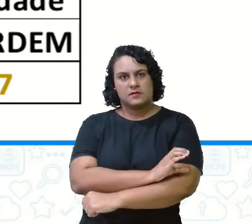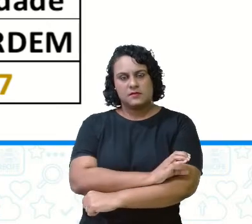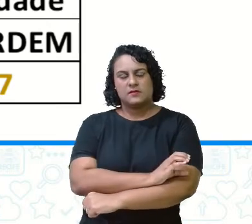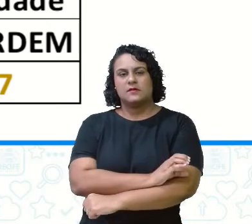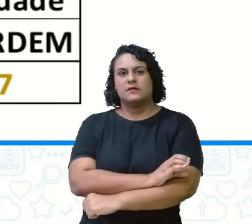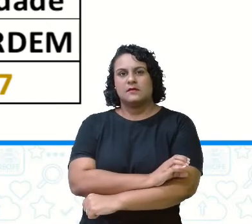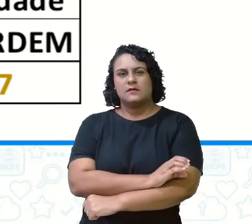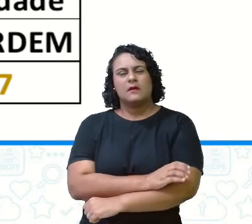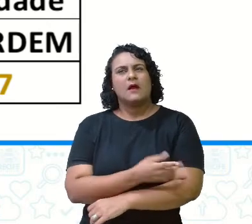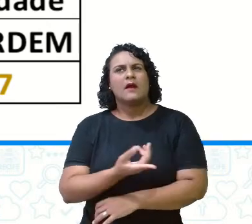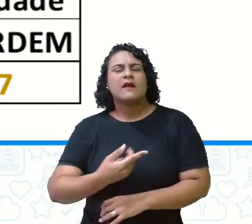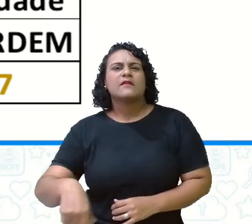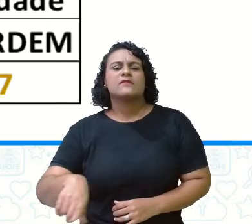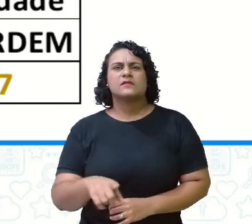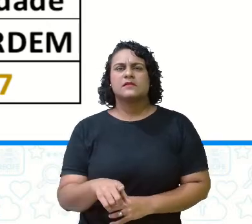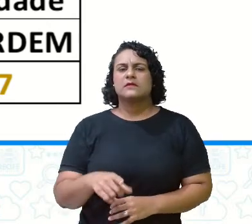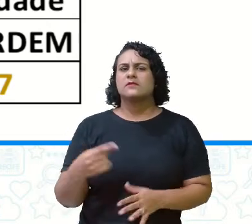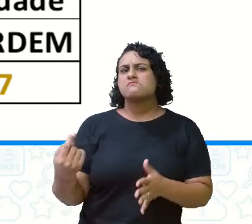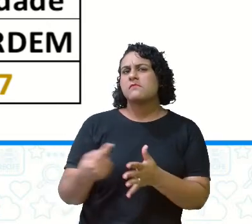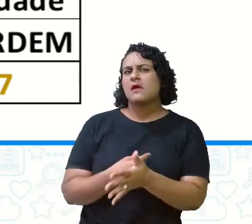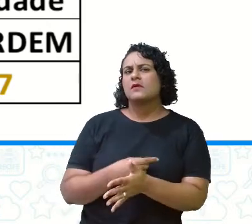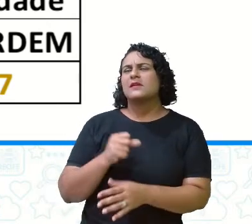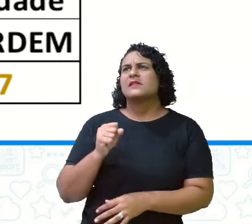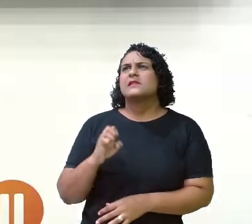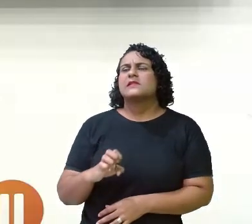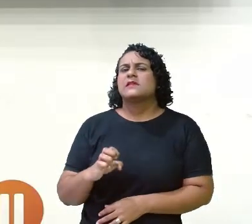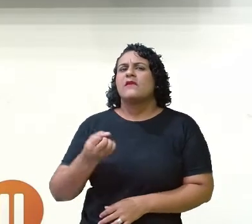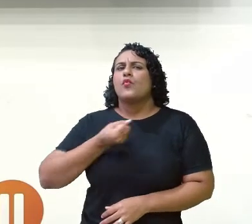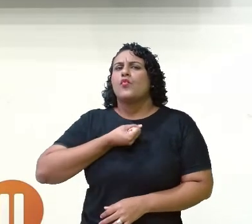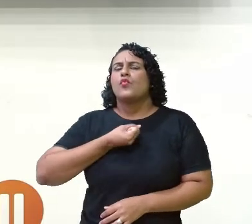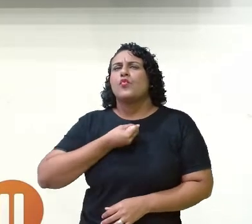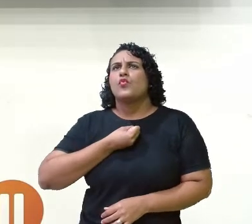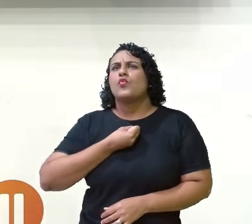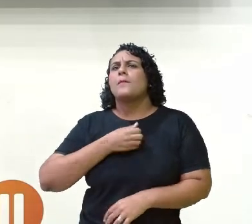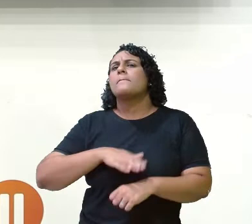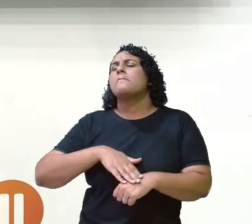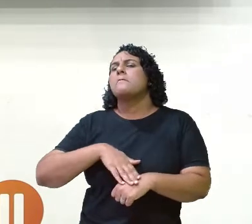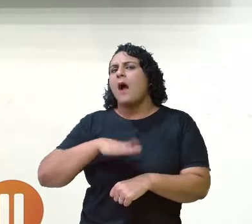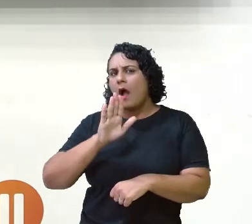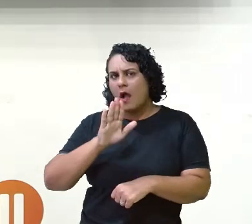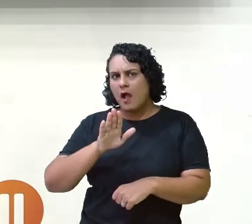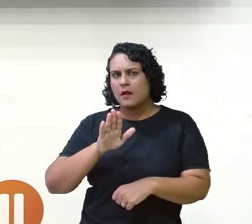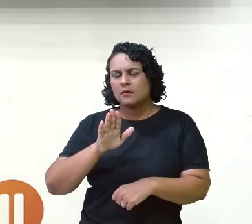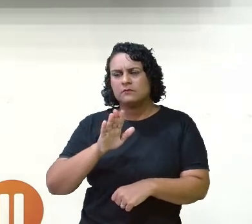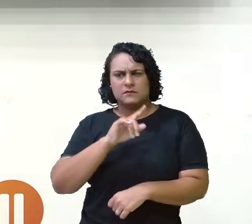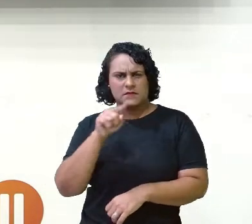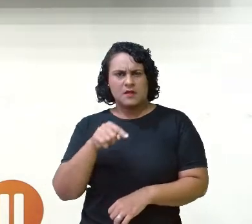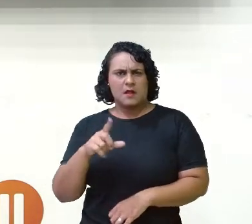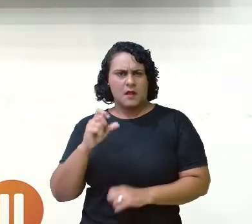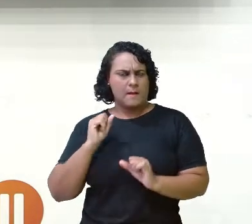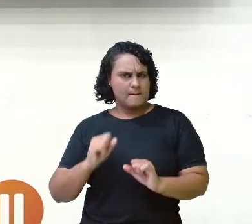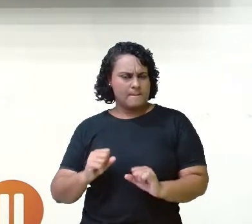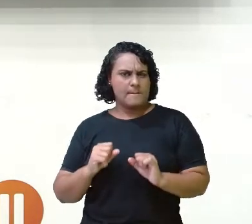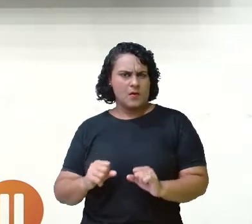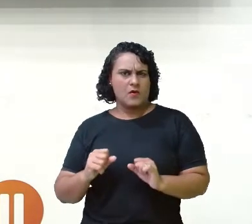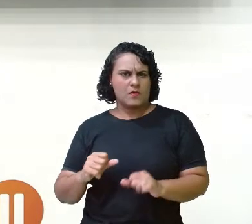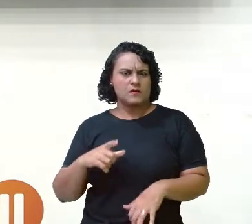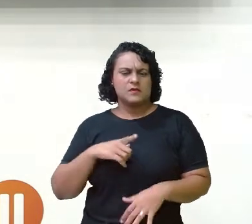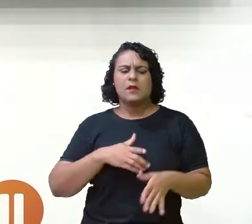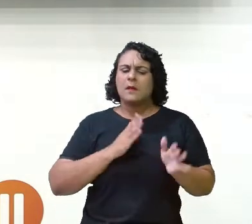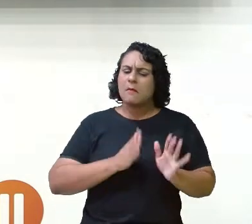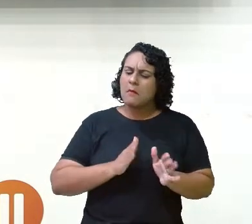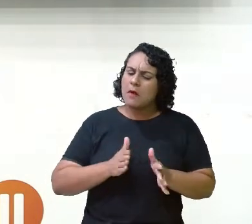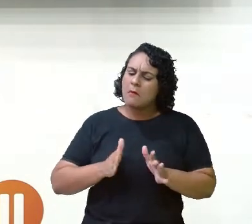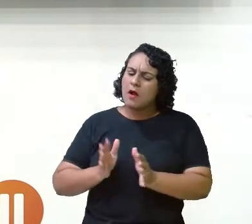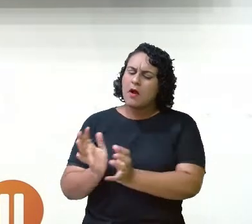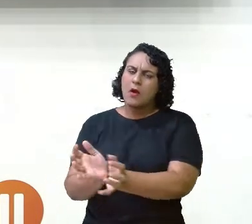centena. Professora, se eu tiver um número maior, será que eu posso ter mais ordens,